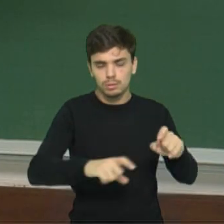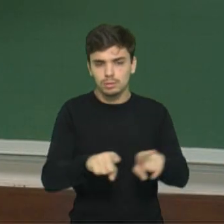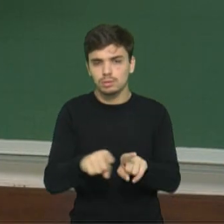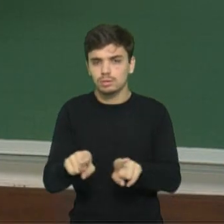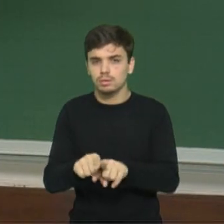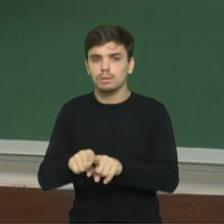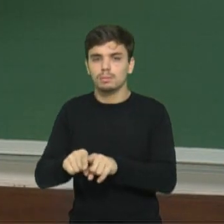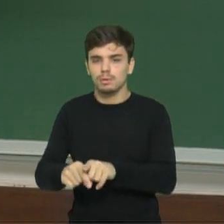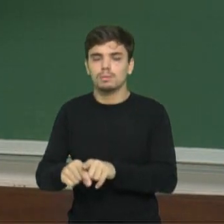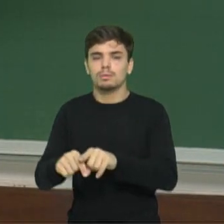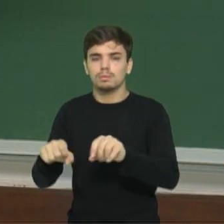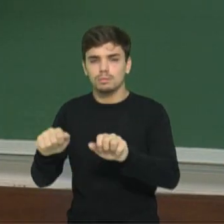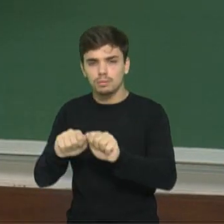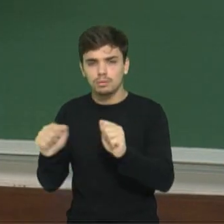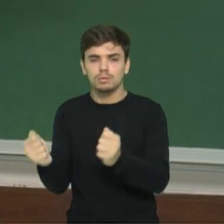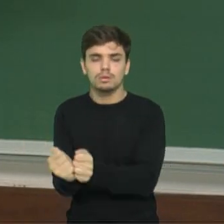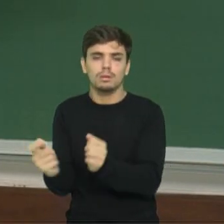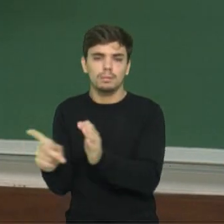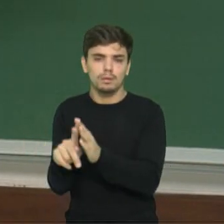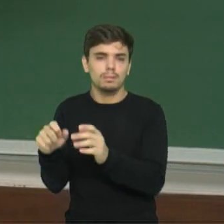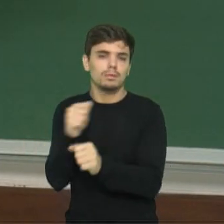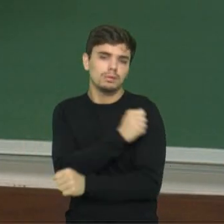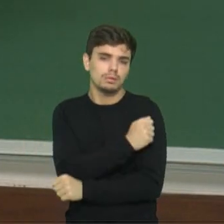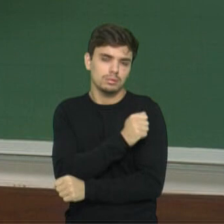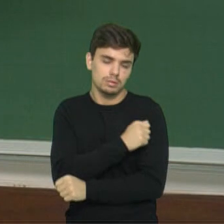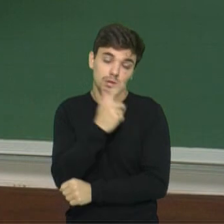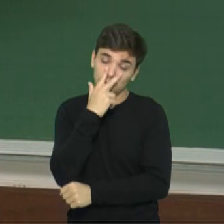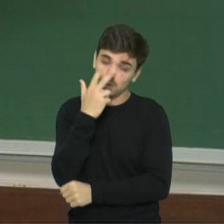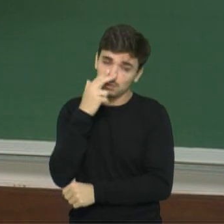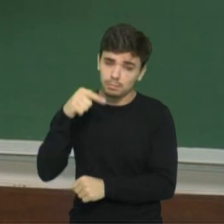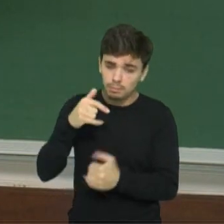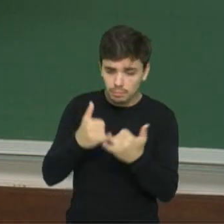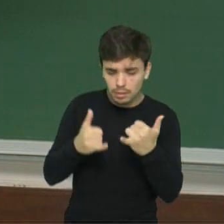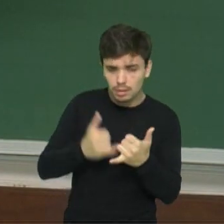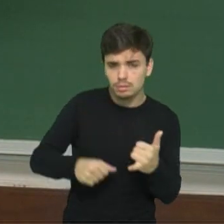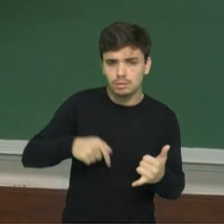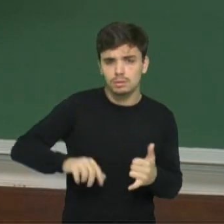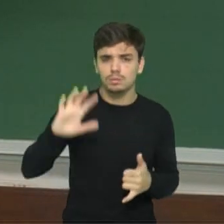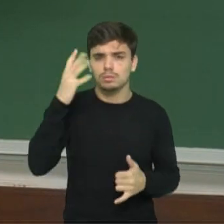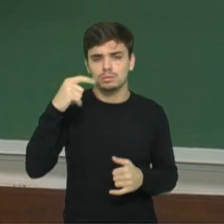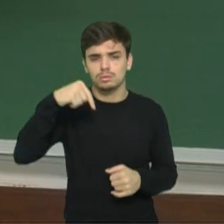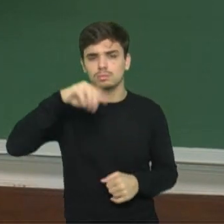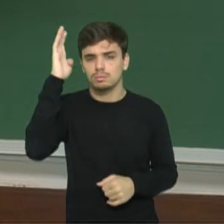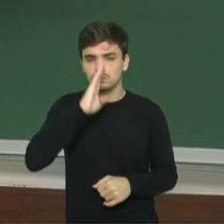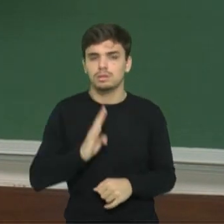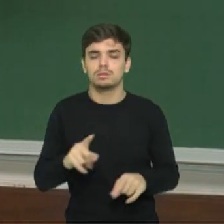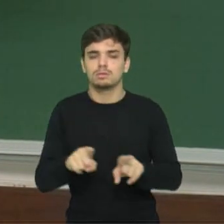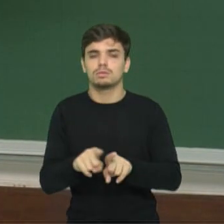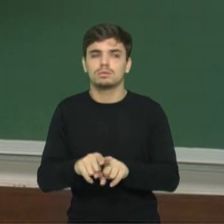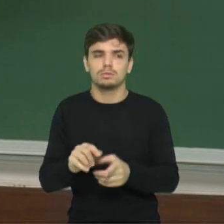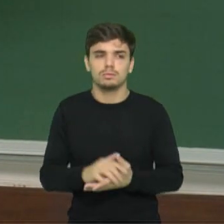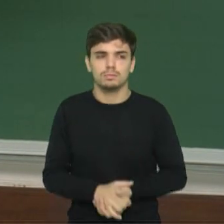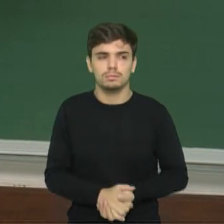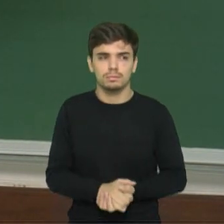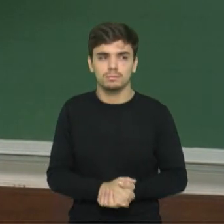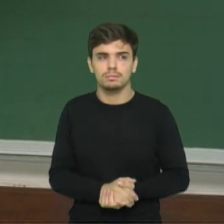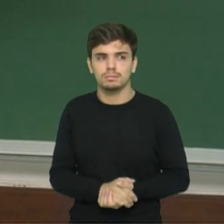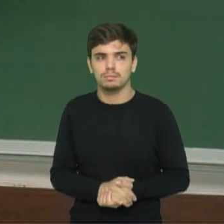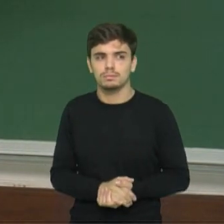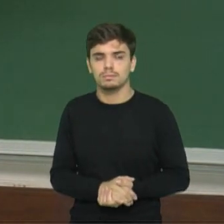associação dos estudantes. Algo parecido aconteceu aqui no Brasil, quando o governo militar proibiu a atuação da União Nacional dos Estudantes,